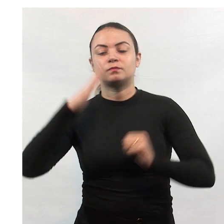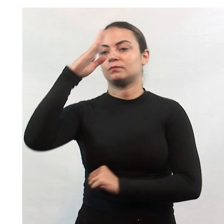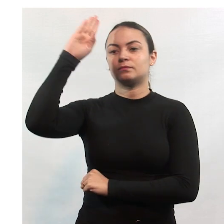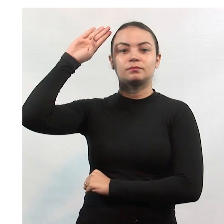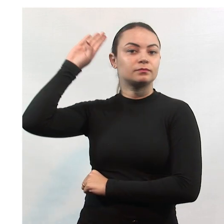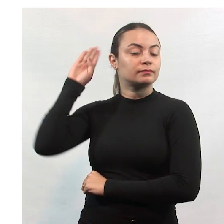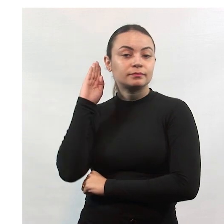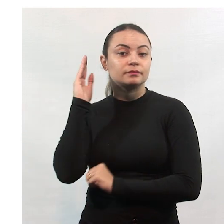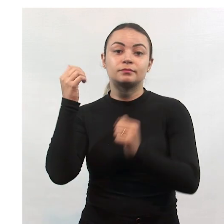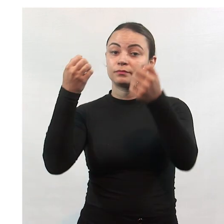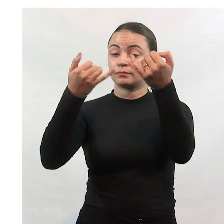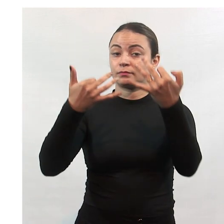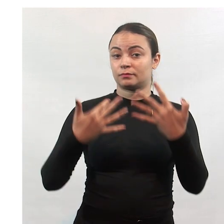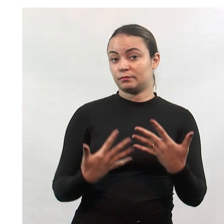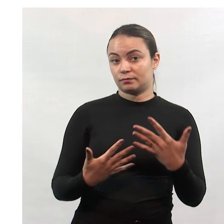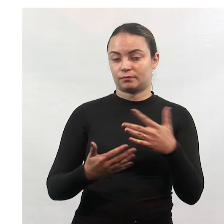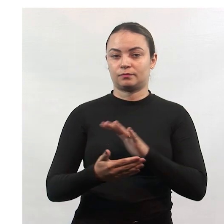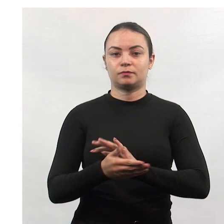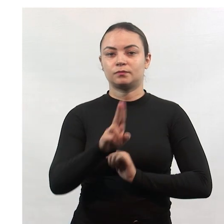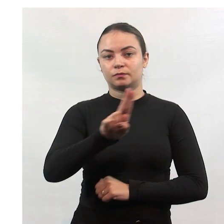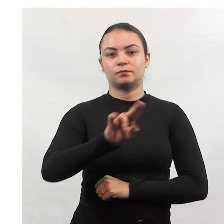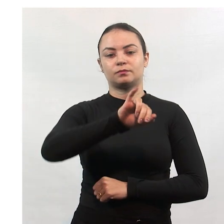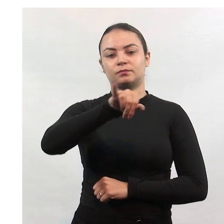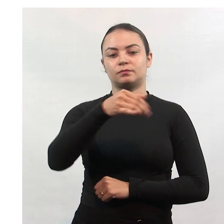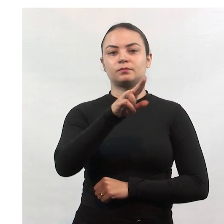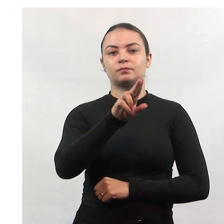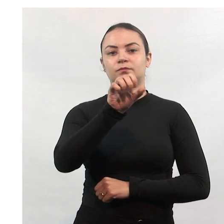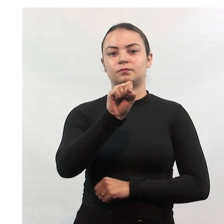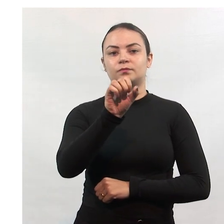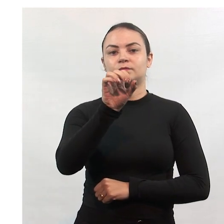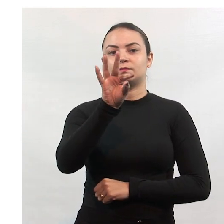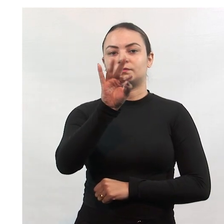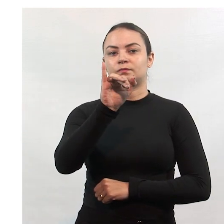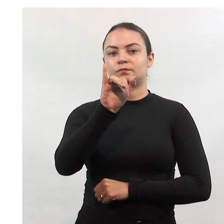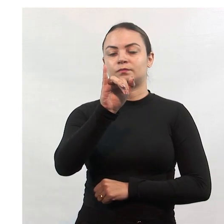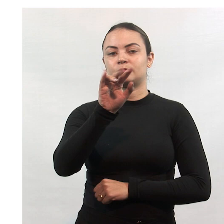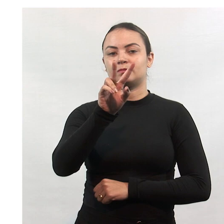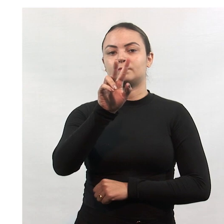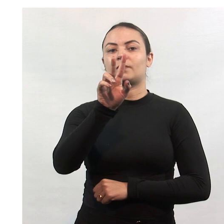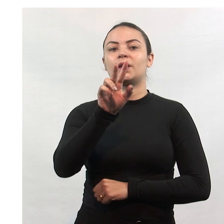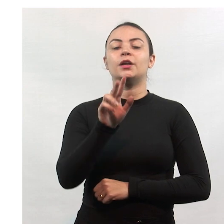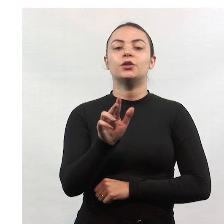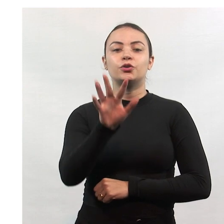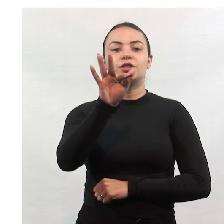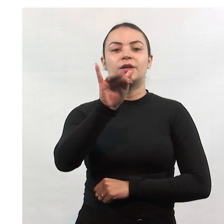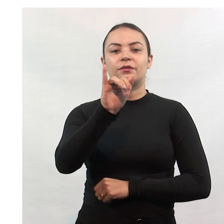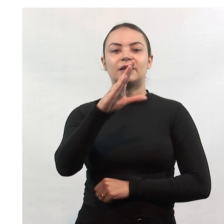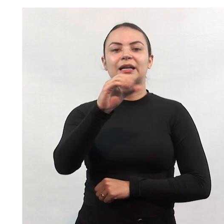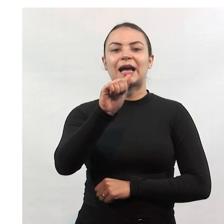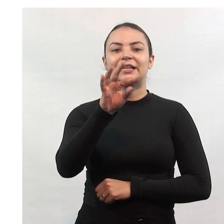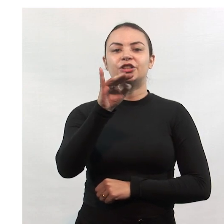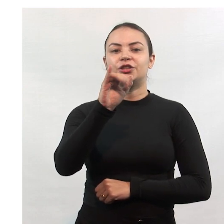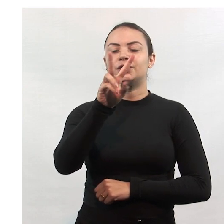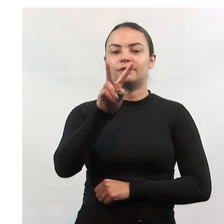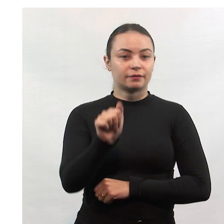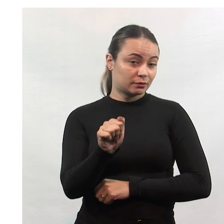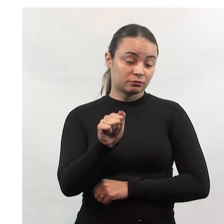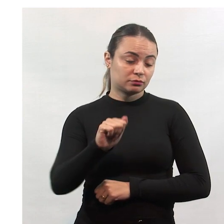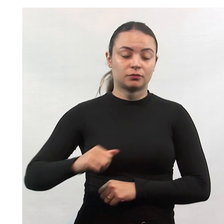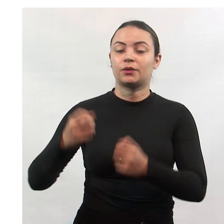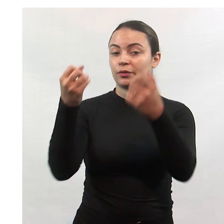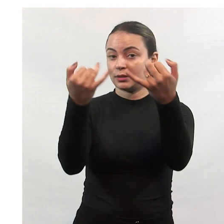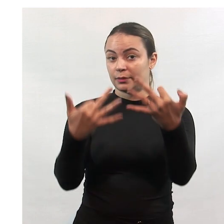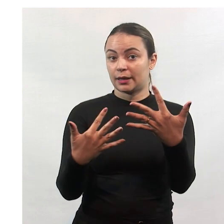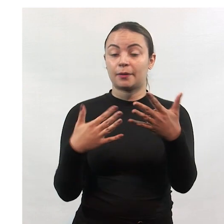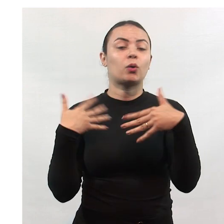e a importância daquele problema em si que você está tratando, certo? Então, cabe uma apresentação de